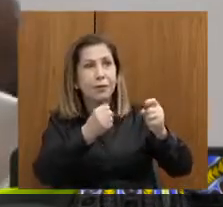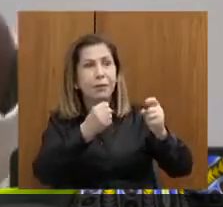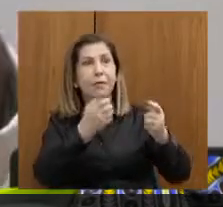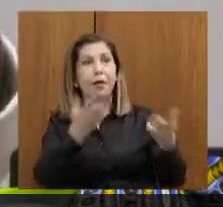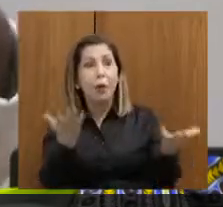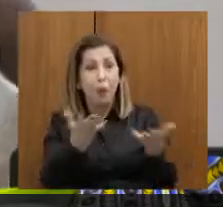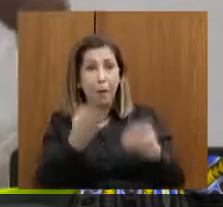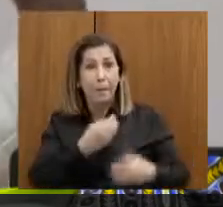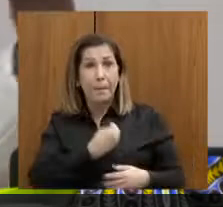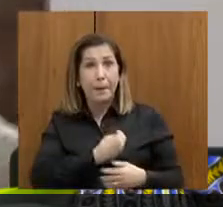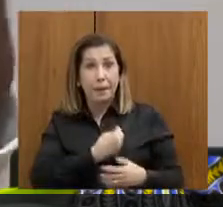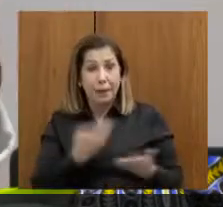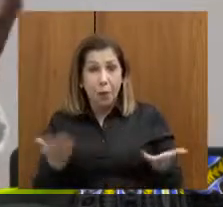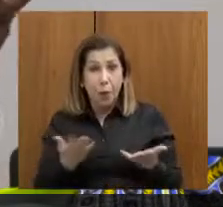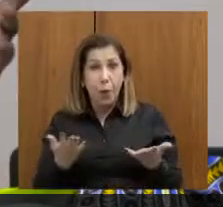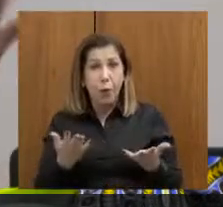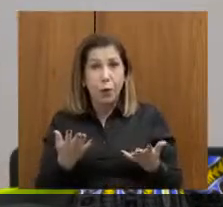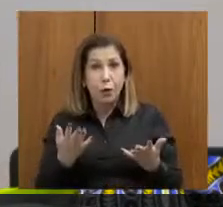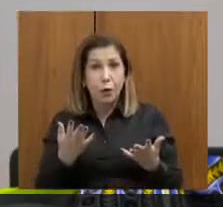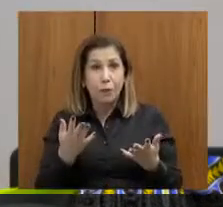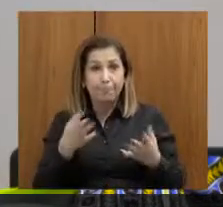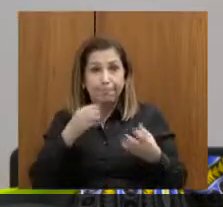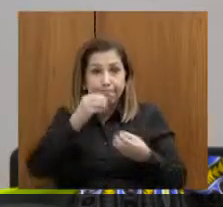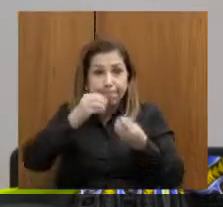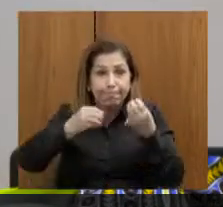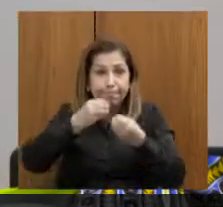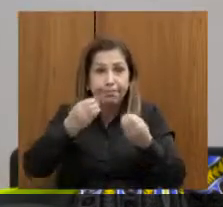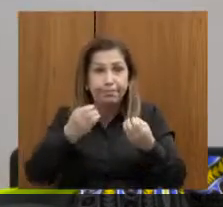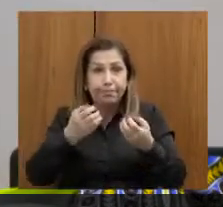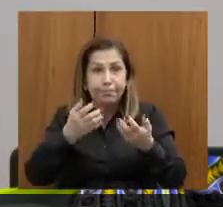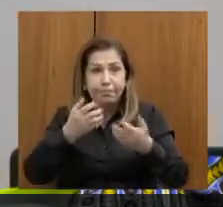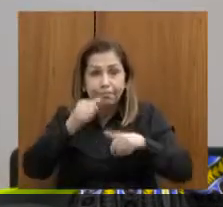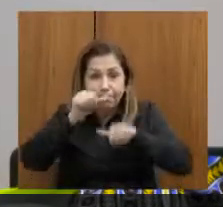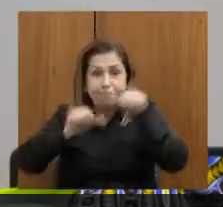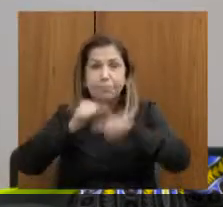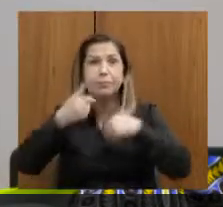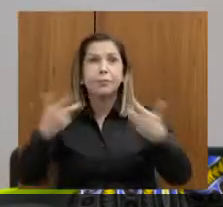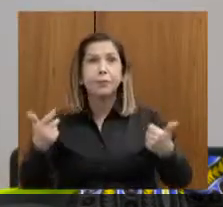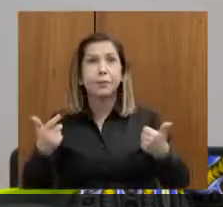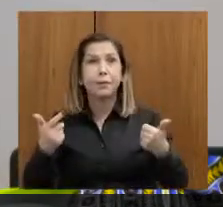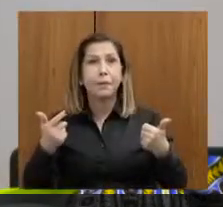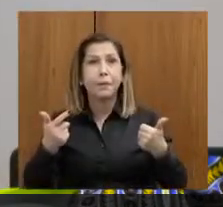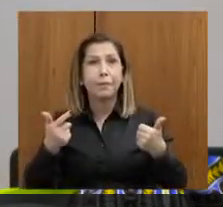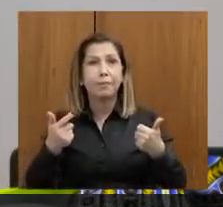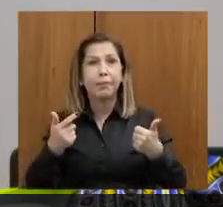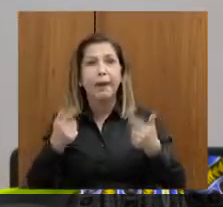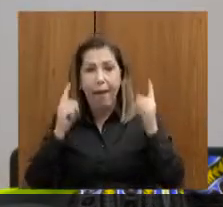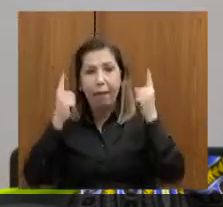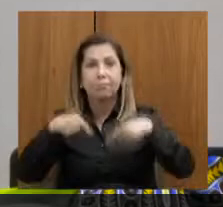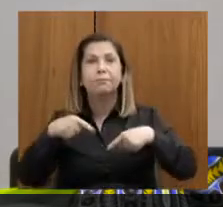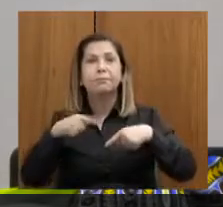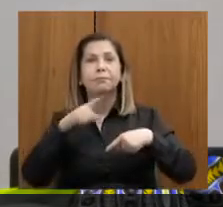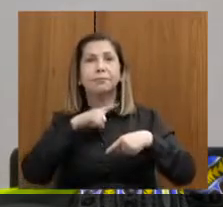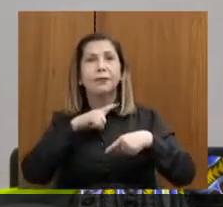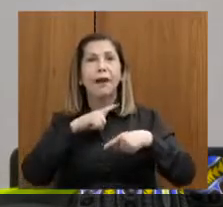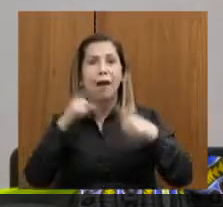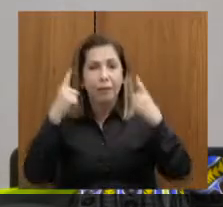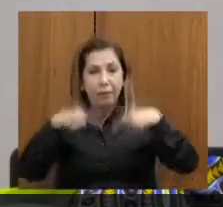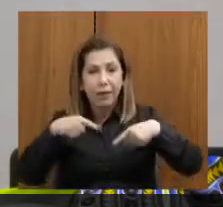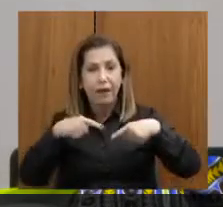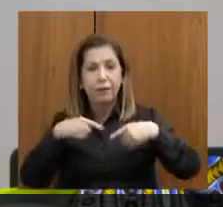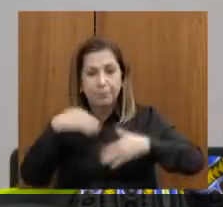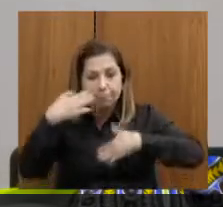a nossa presença que mexe com essa estrutura é é é sempre um desafio a gente